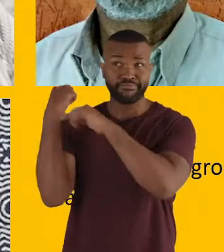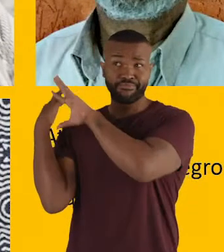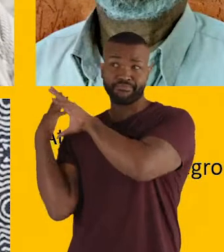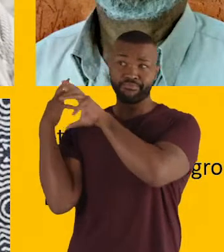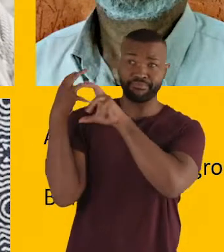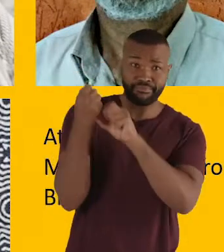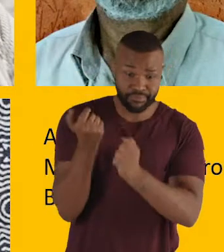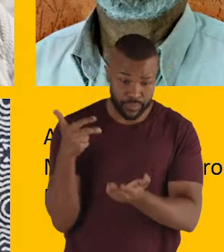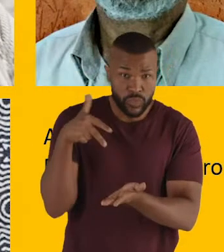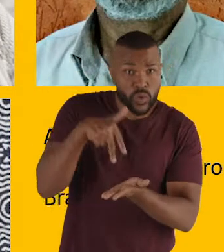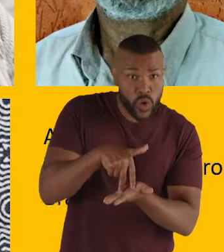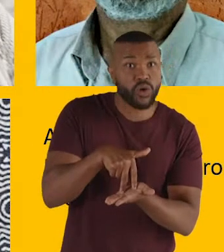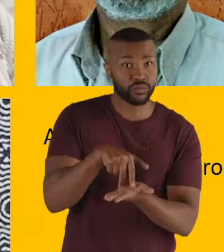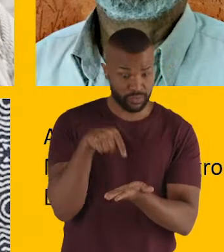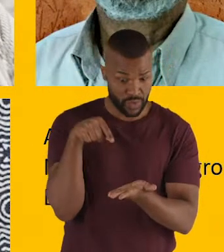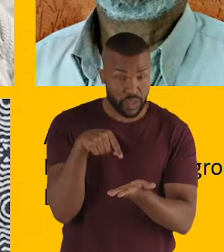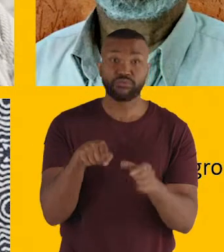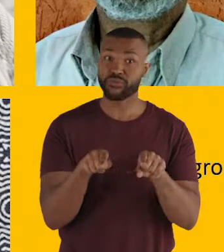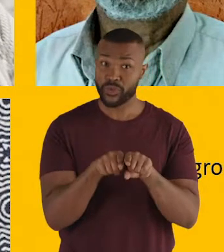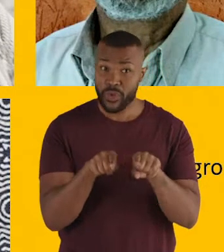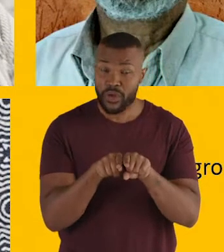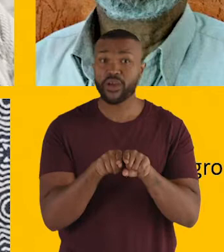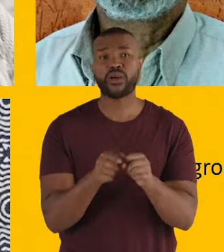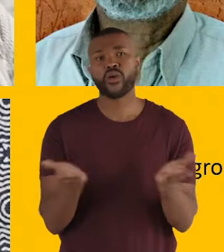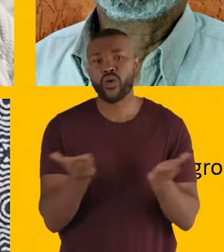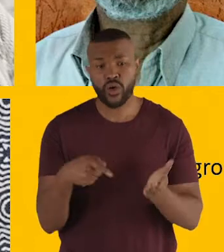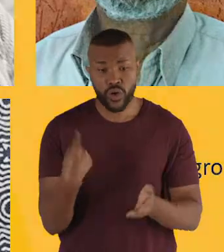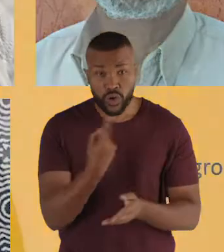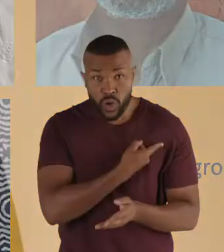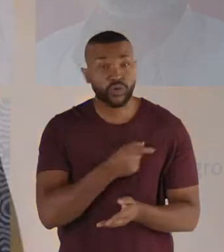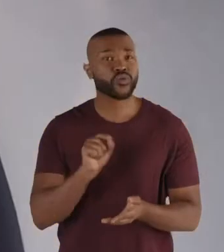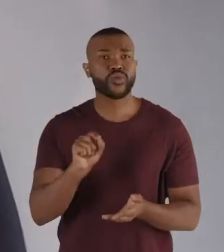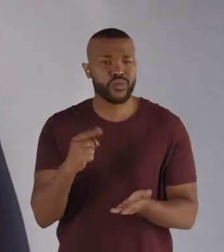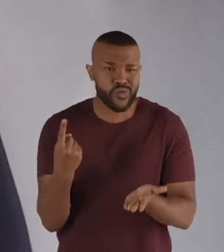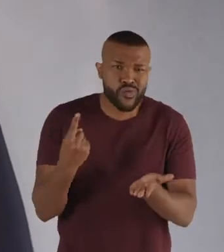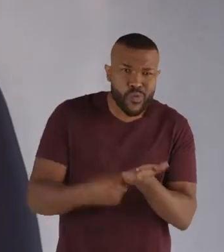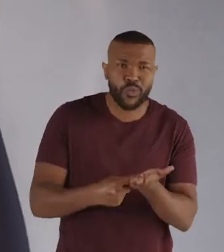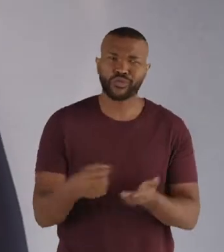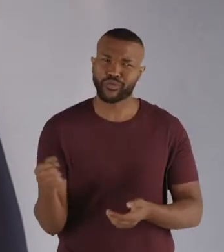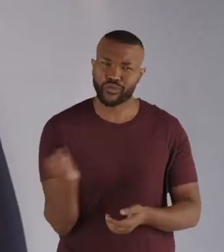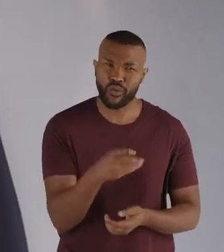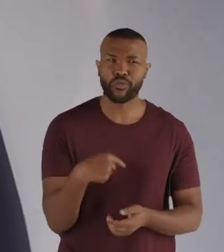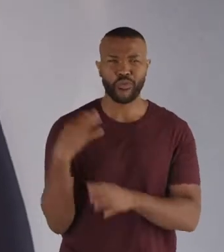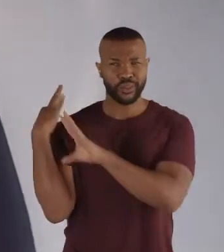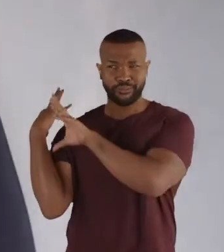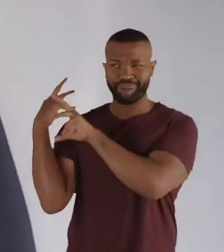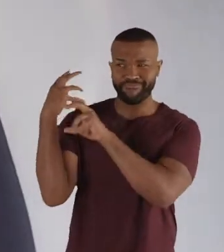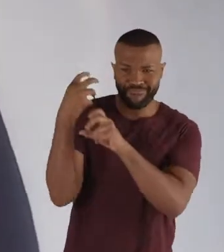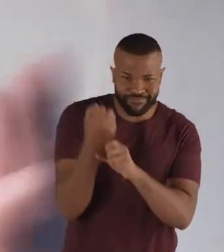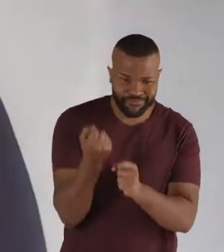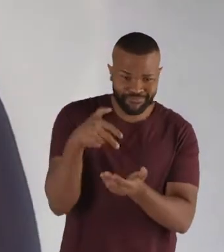dessas gerações que nos precederam, né? E agora nós renovamos esse compromisso que nós herdamos